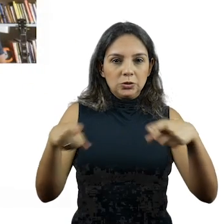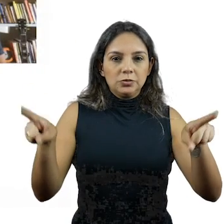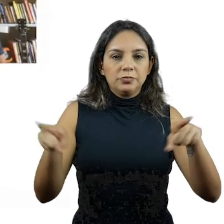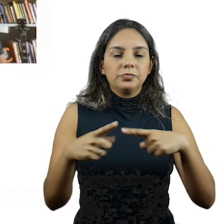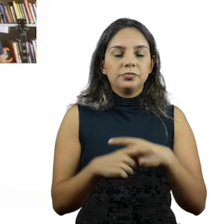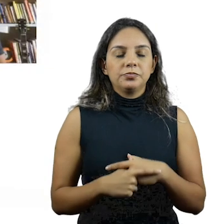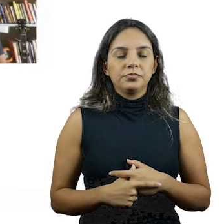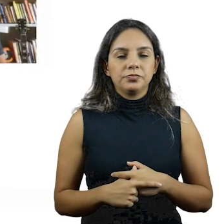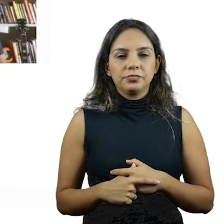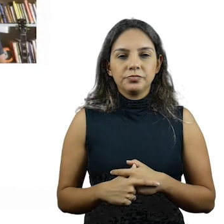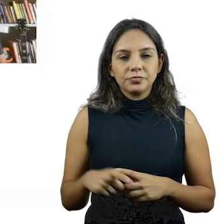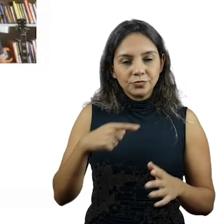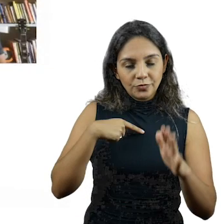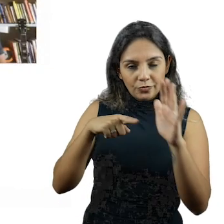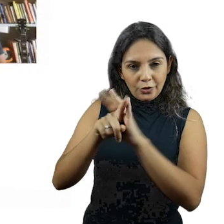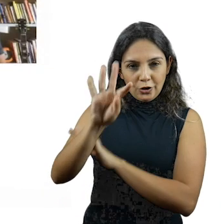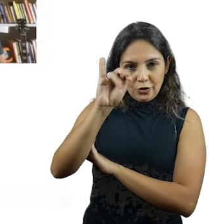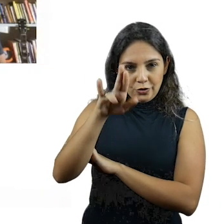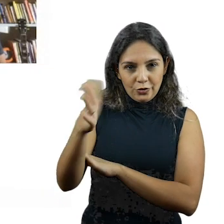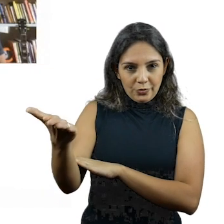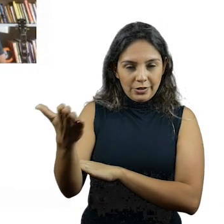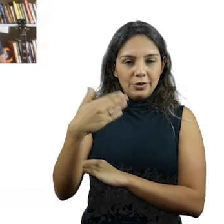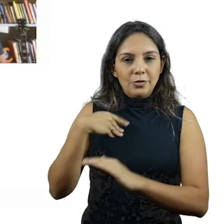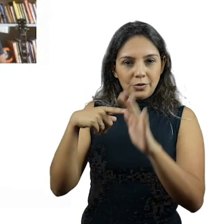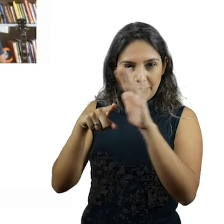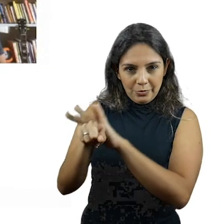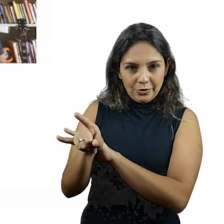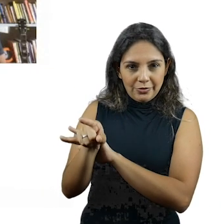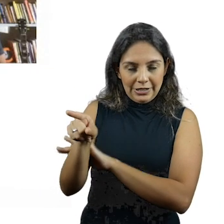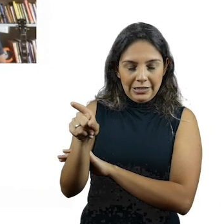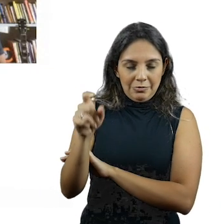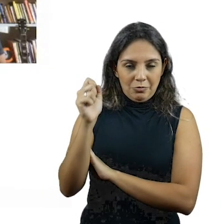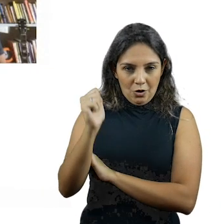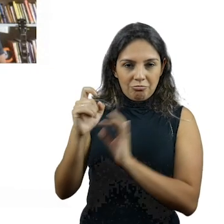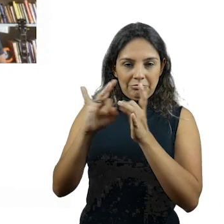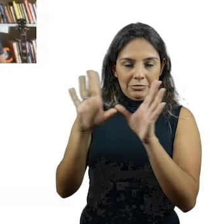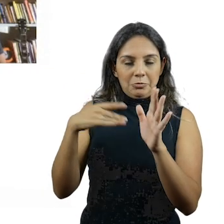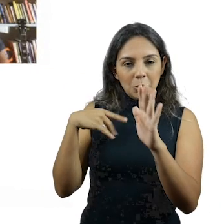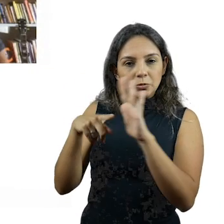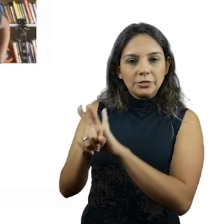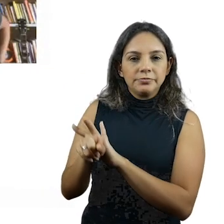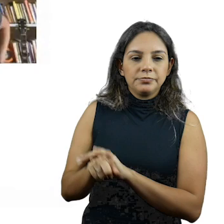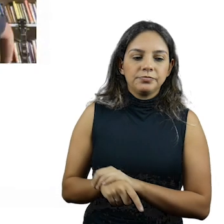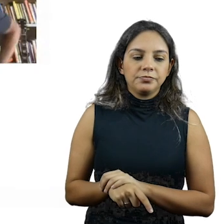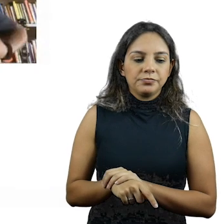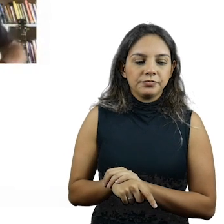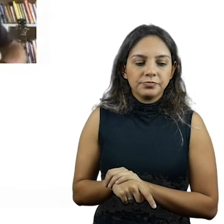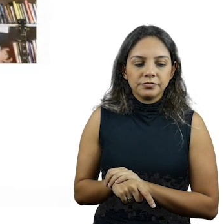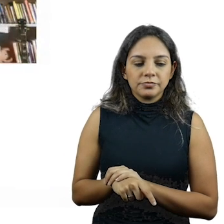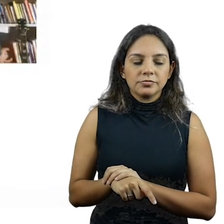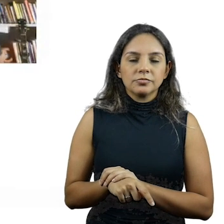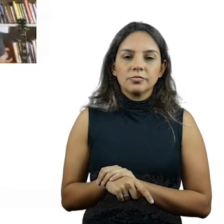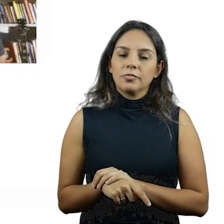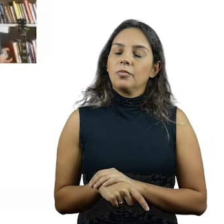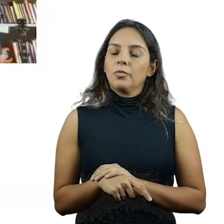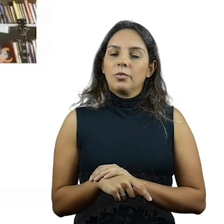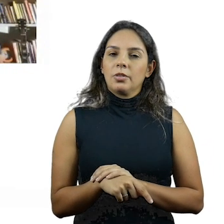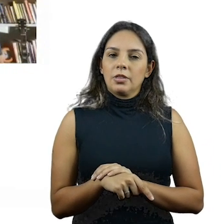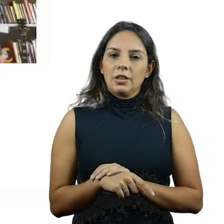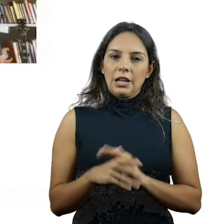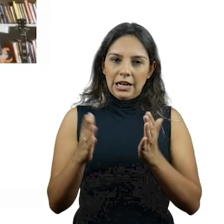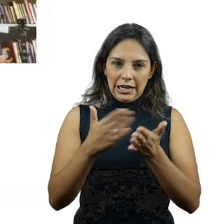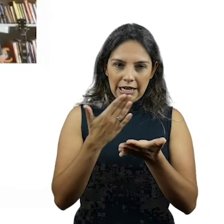Tony, eu só te fazer uma perguntinha, se você me permite. Eu acabei de dar o livro do guitarrista, que eu